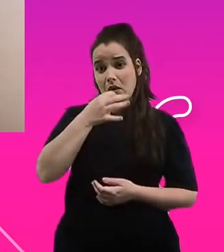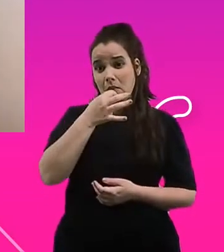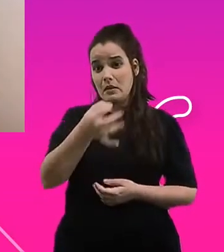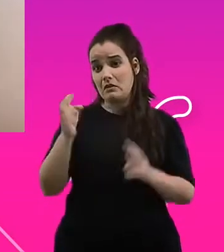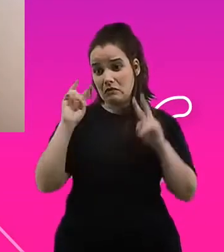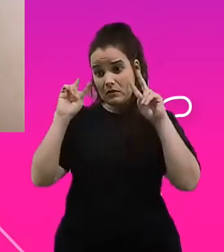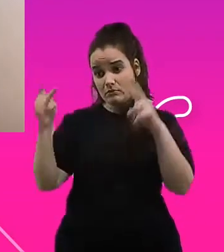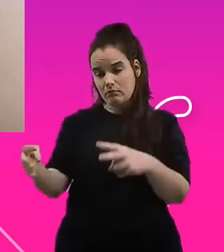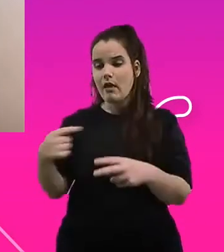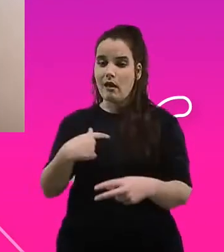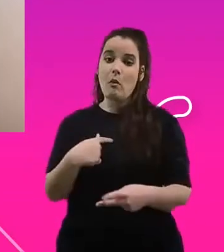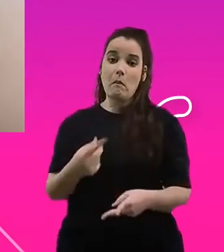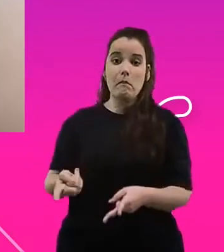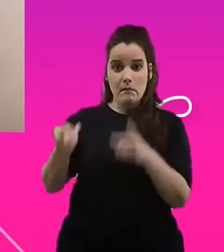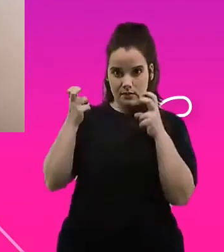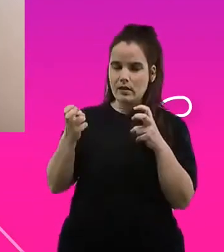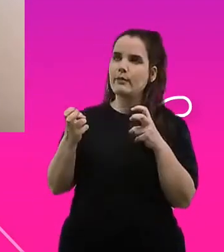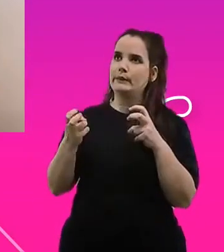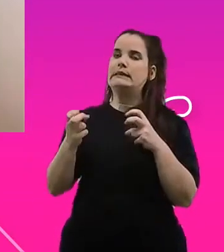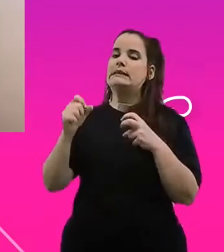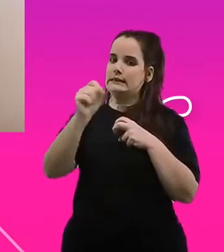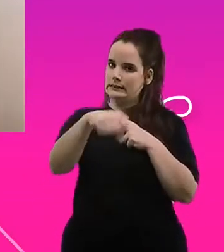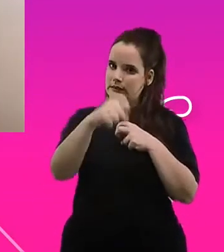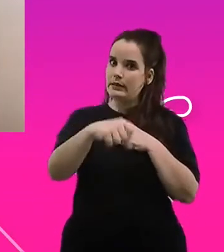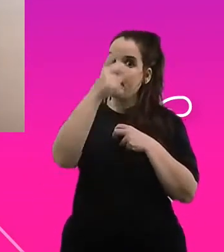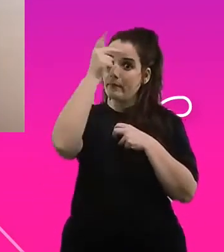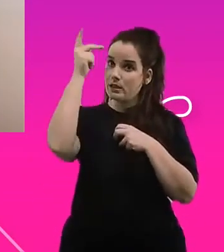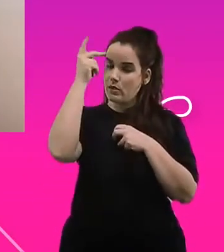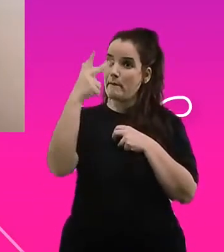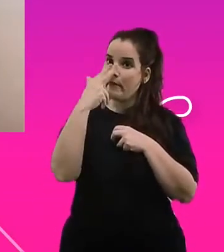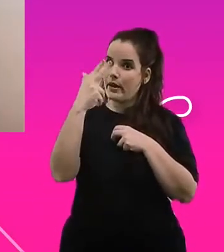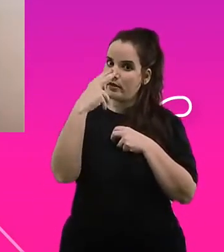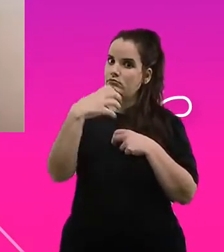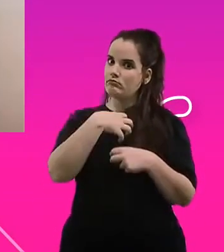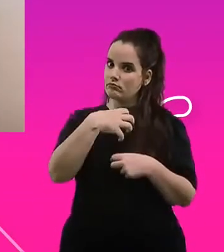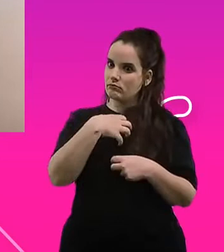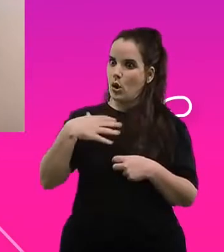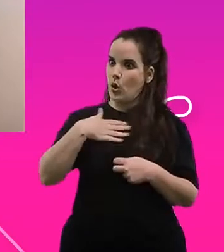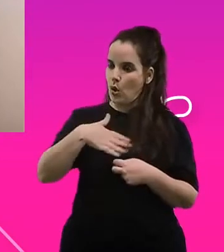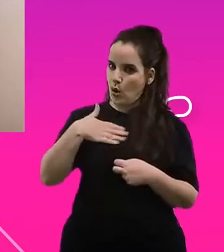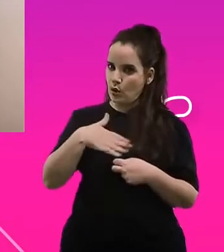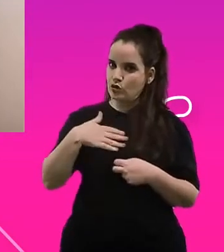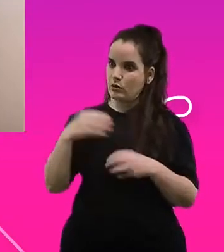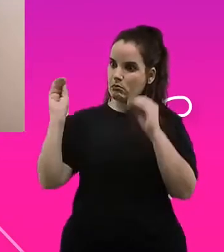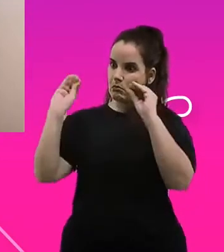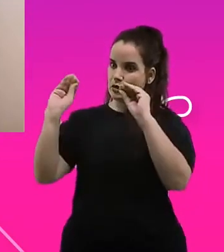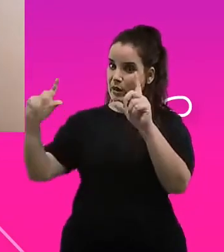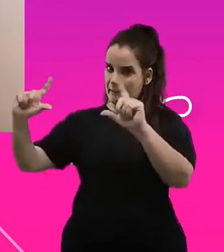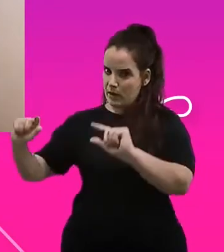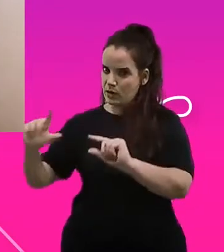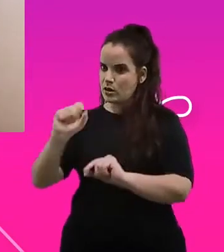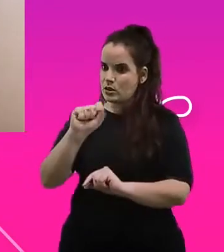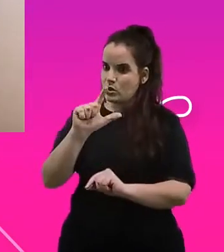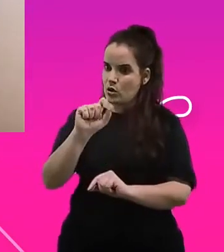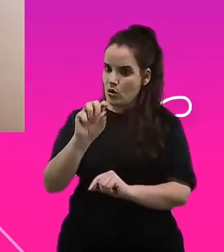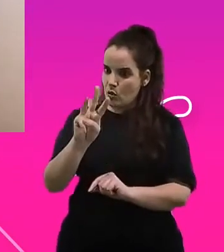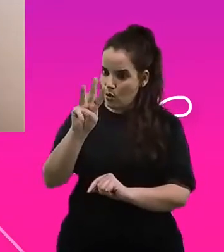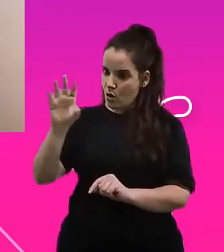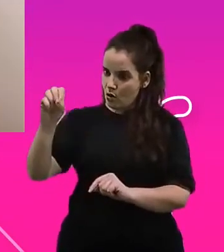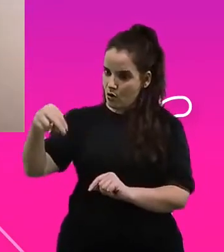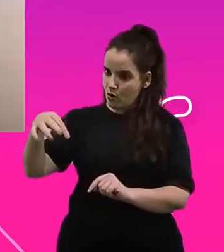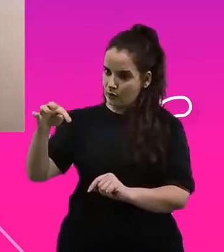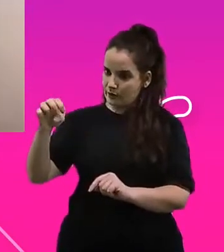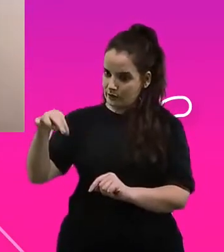percebo que é um movimento crescente, não sei até quando, quanto que vai crescer, mas não tenho a ilusão de que